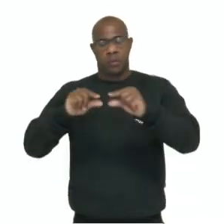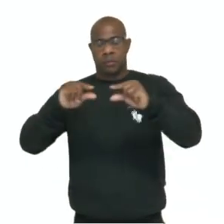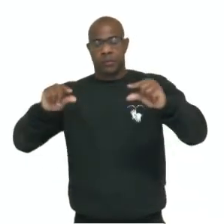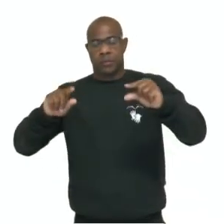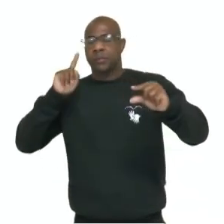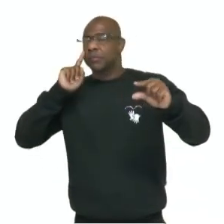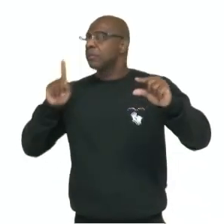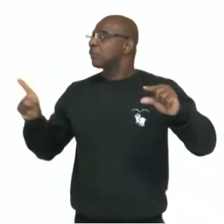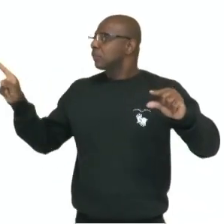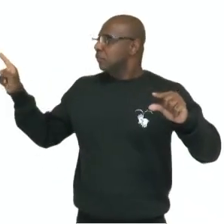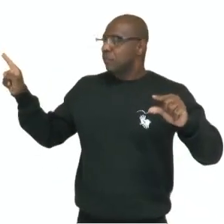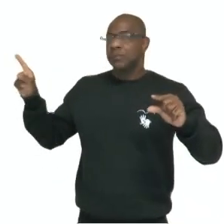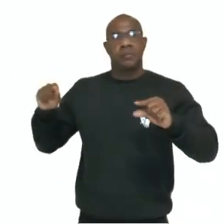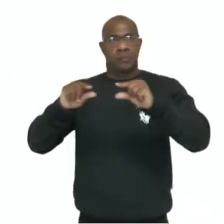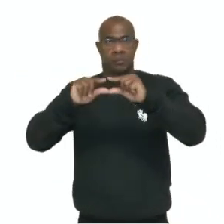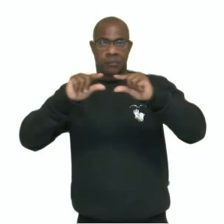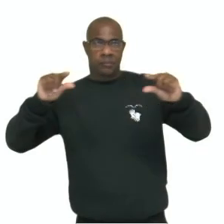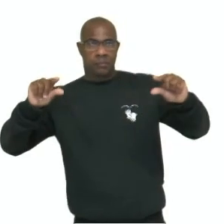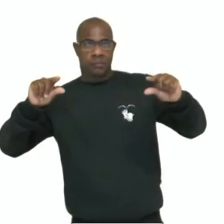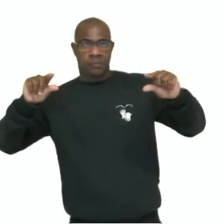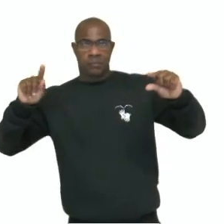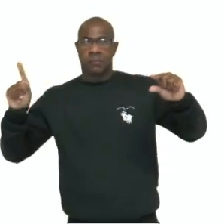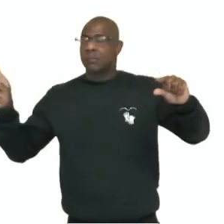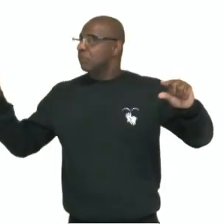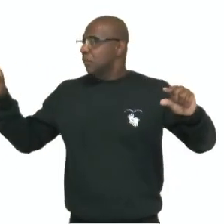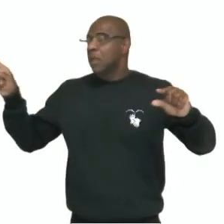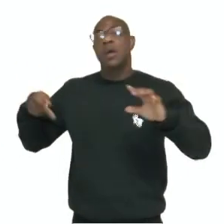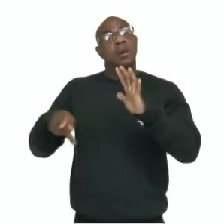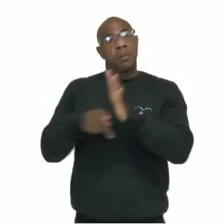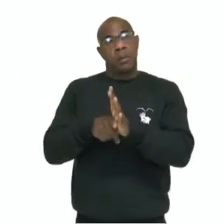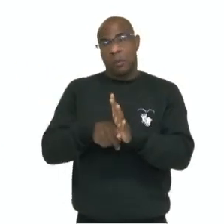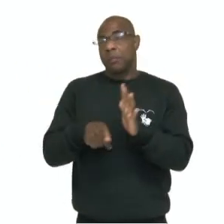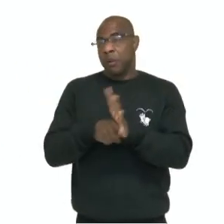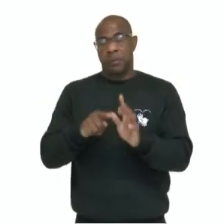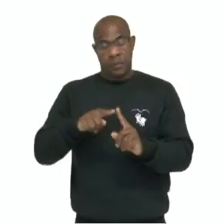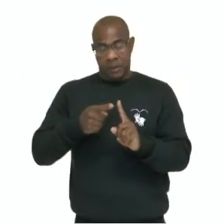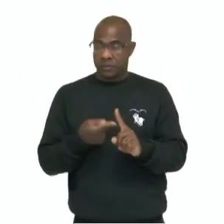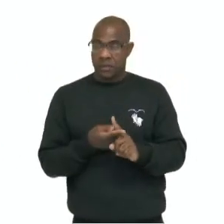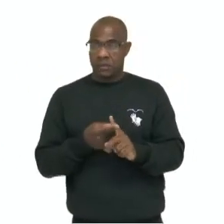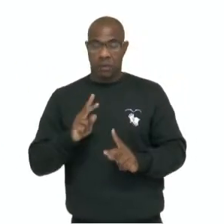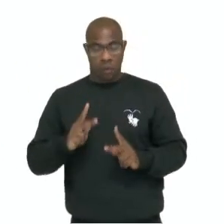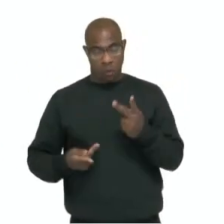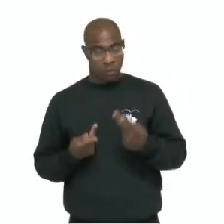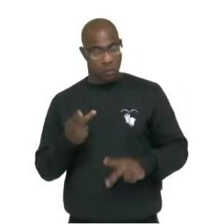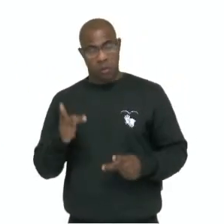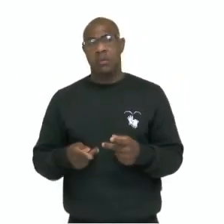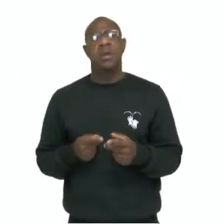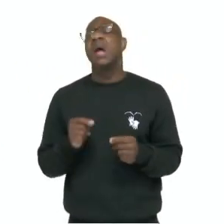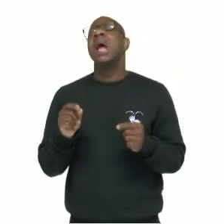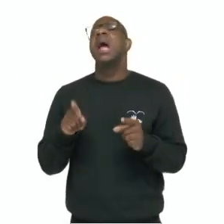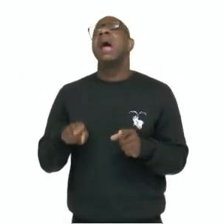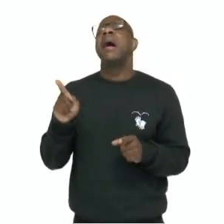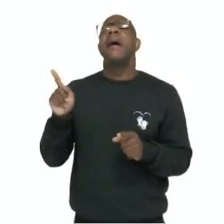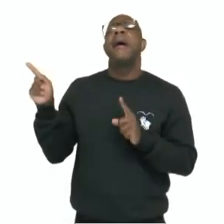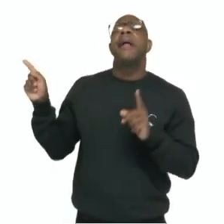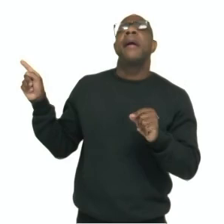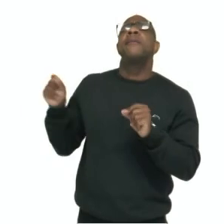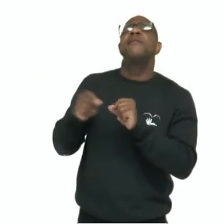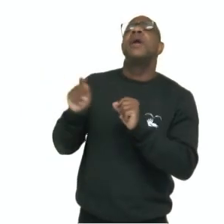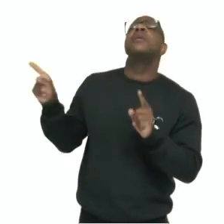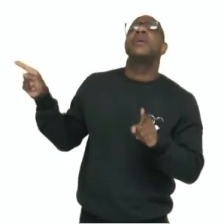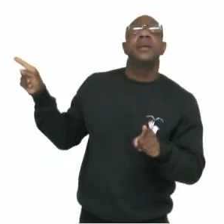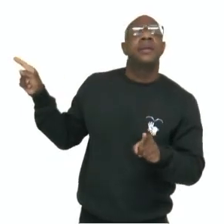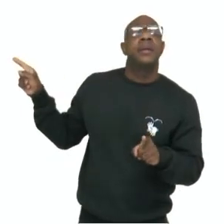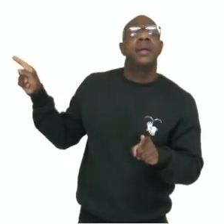coriônica humana. Ele é o hormônio exclusivo da gravidez. O que ela faz? O que faz esse hormônio?